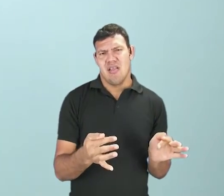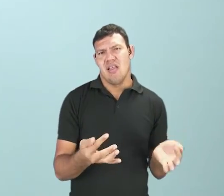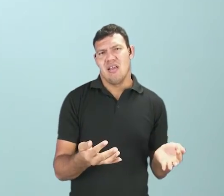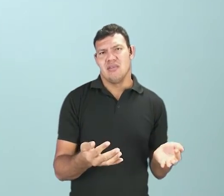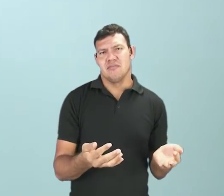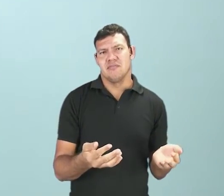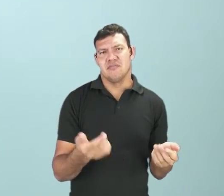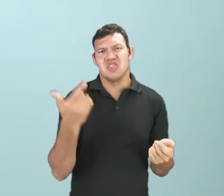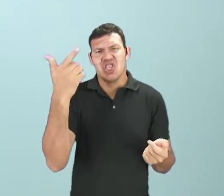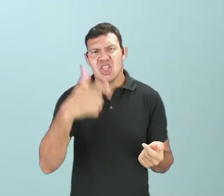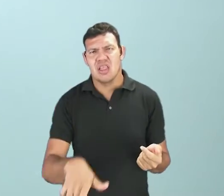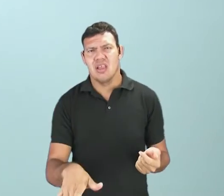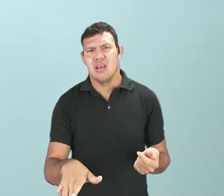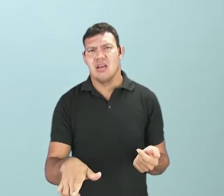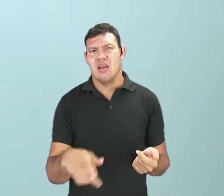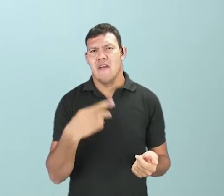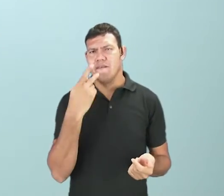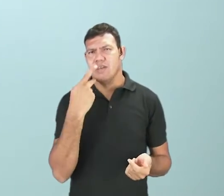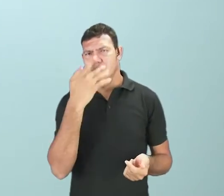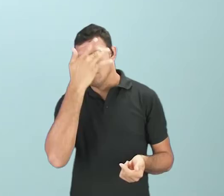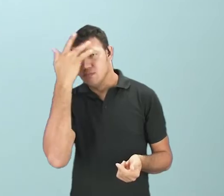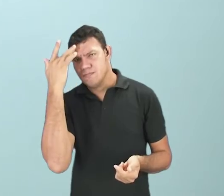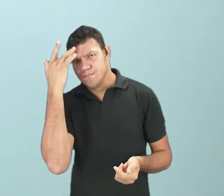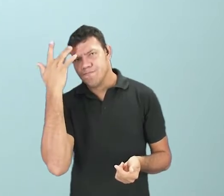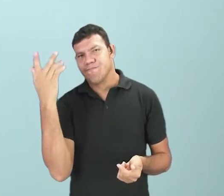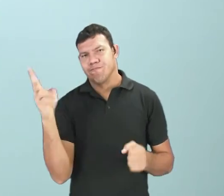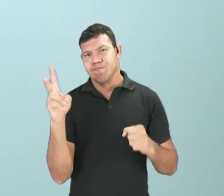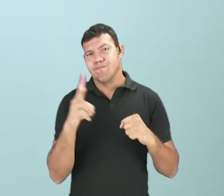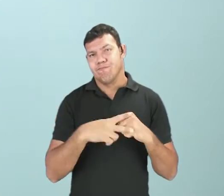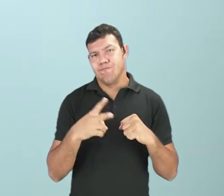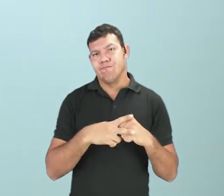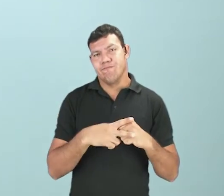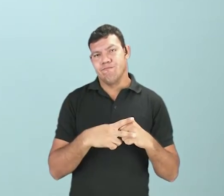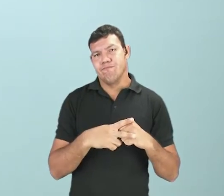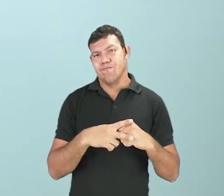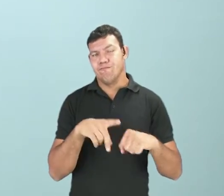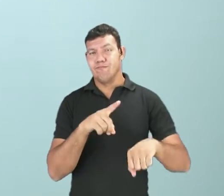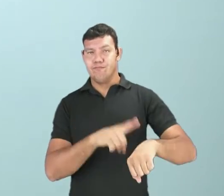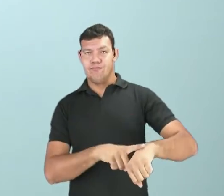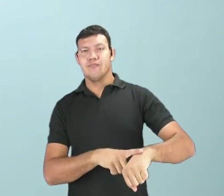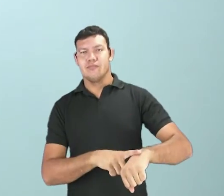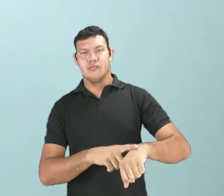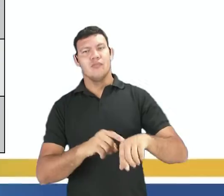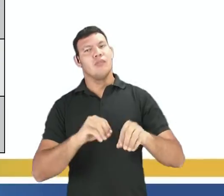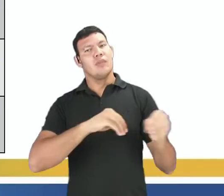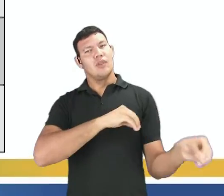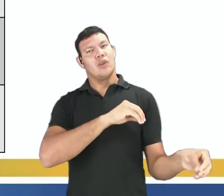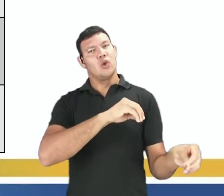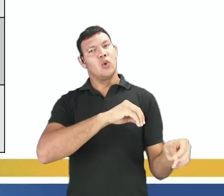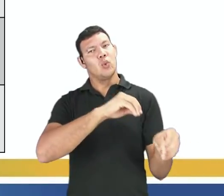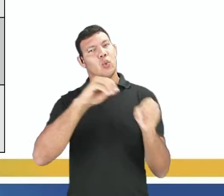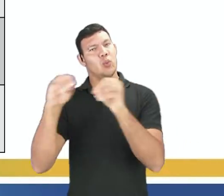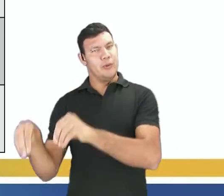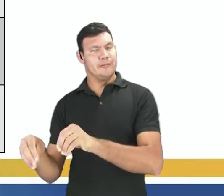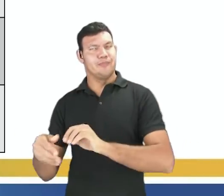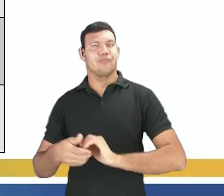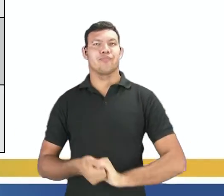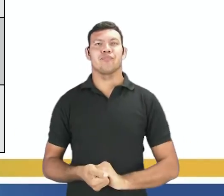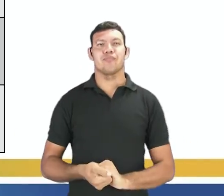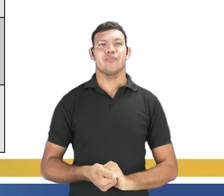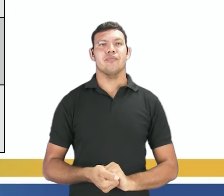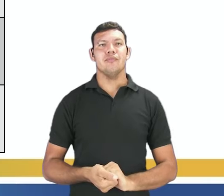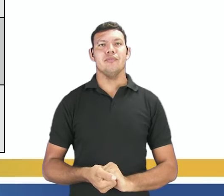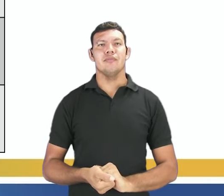falou. Dependendo do tempo verbal, o tempo verbal do indirect speech vai ser alterado. Ok?